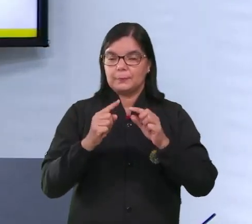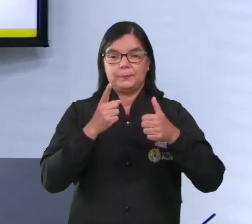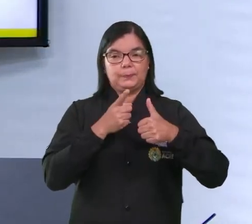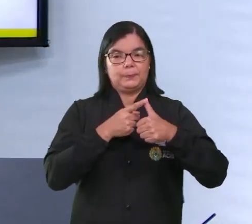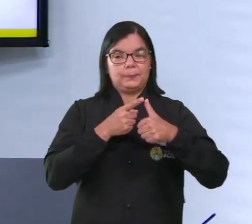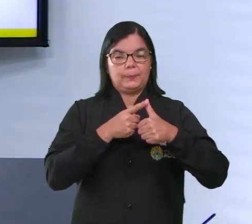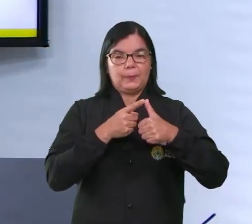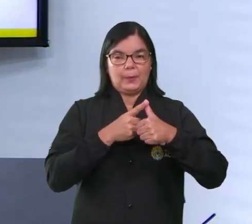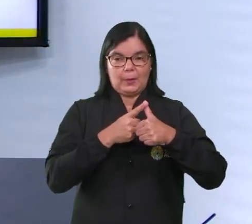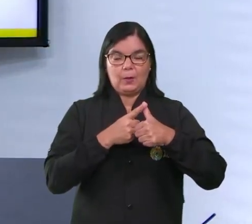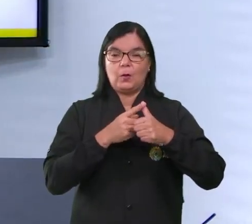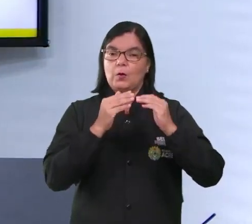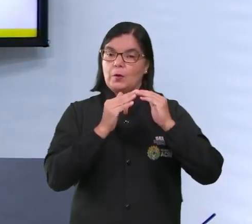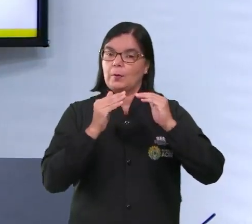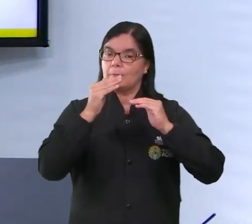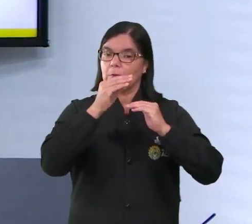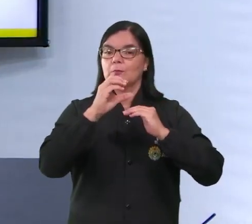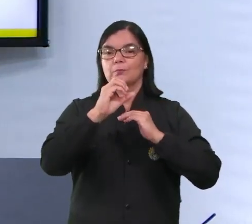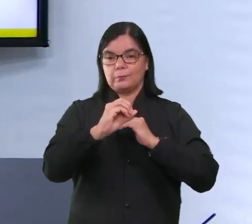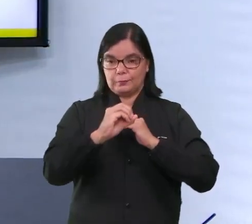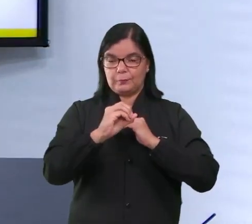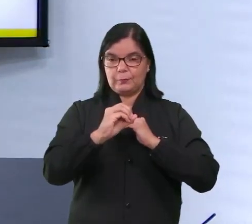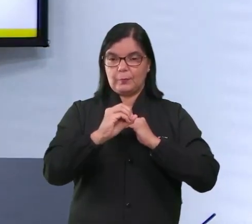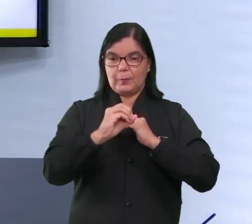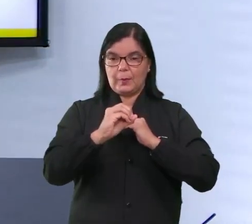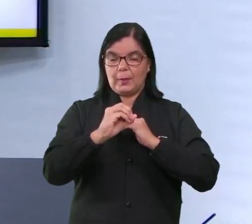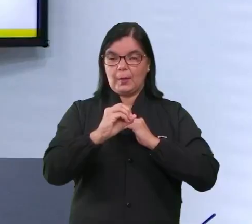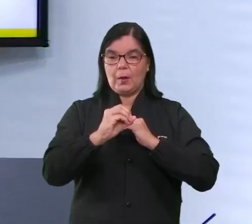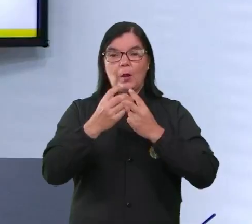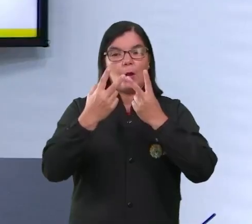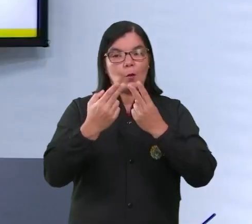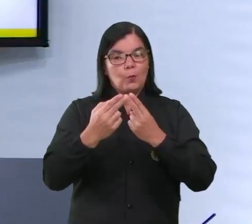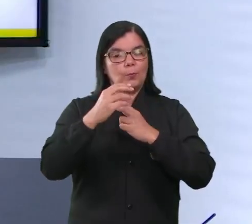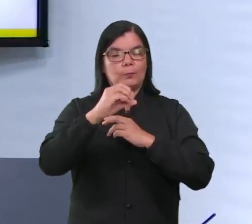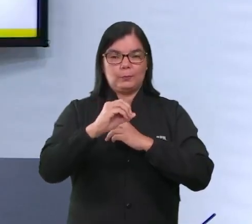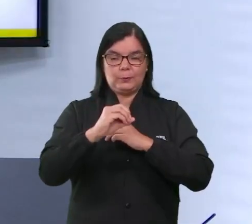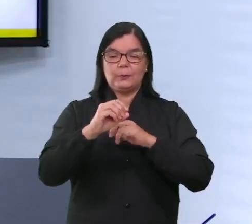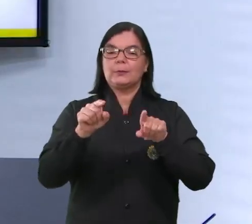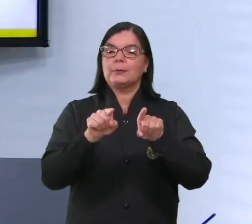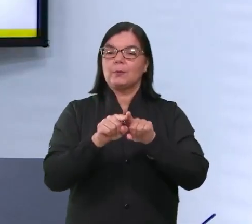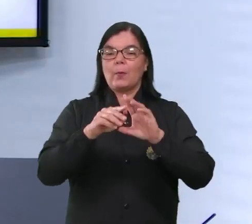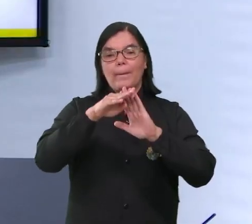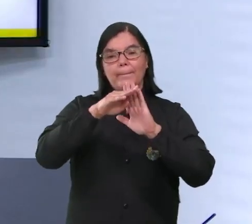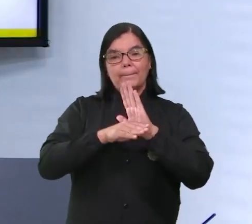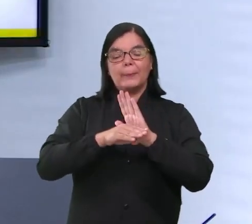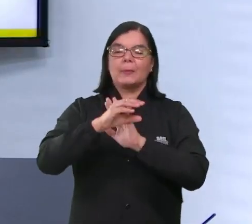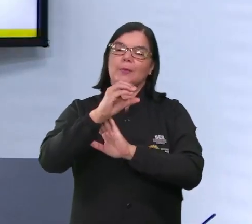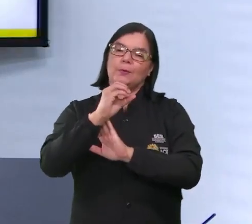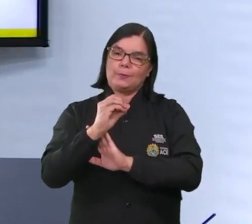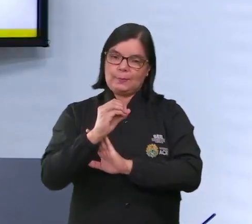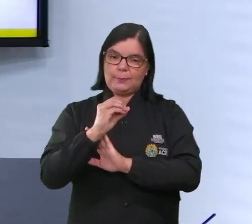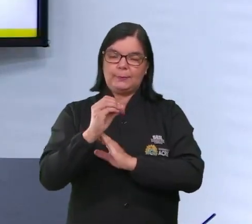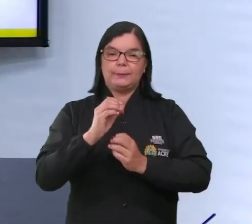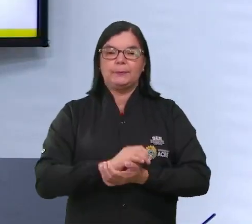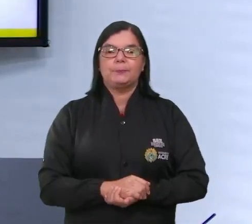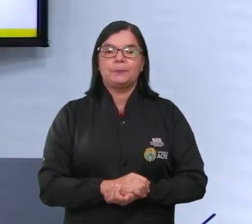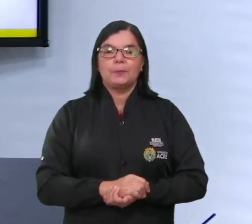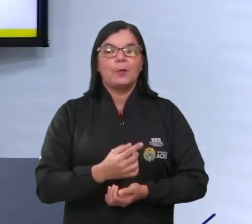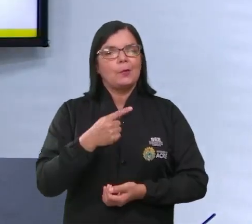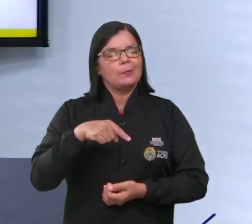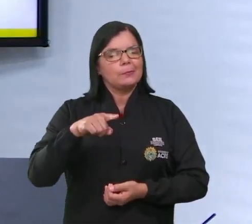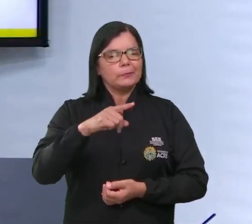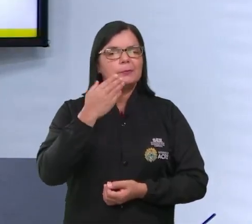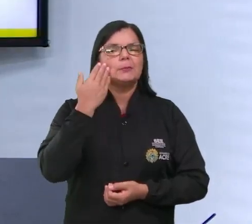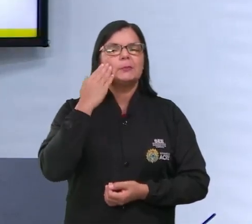Primeiro, quando ele é maior do que zero, quando ele é igual a zero e quando ele é menor do que zero. E eu espero que